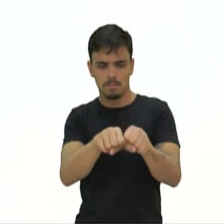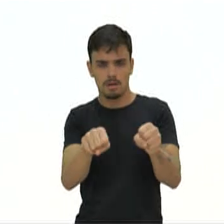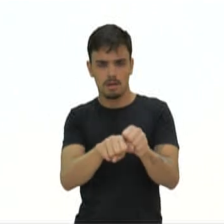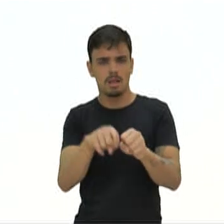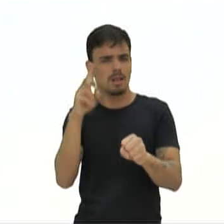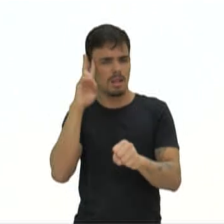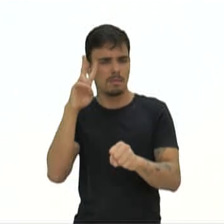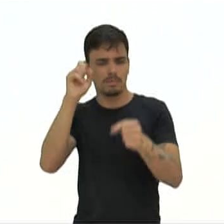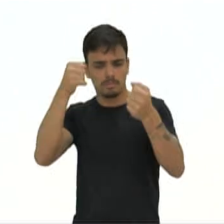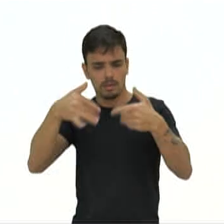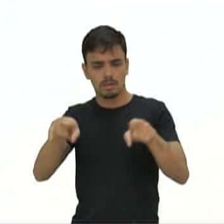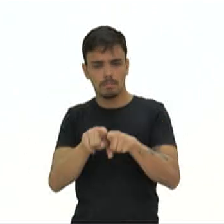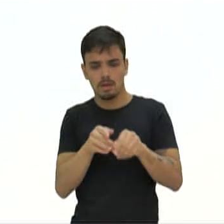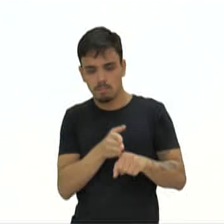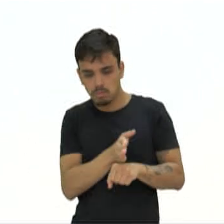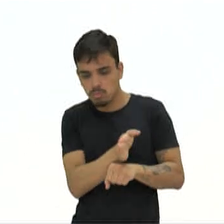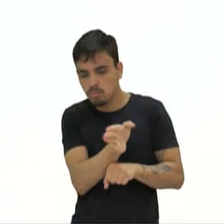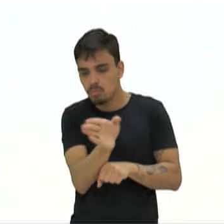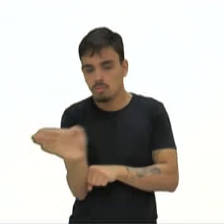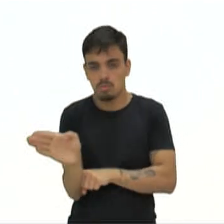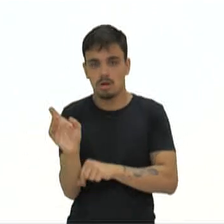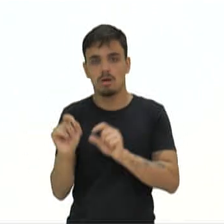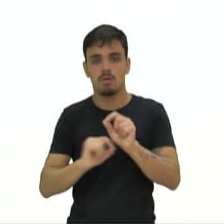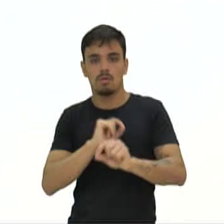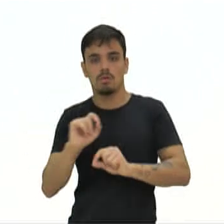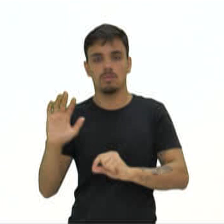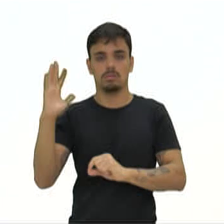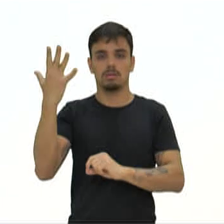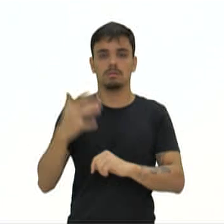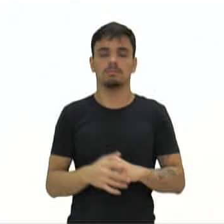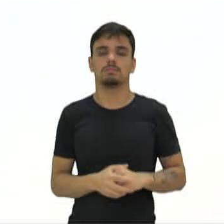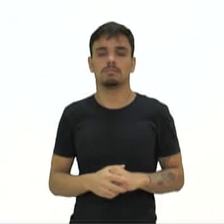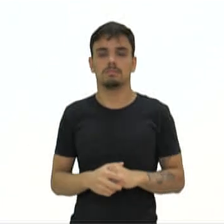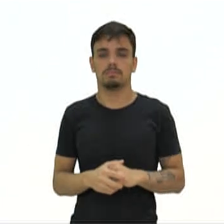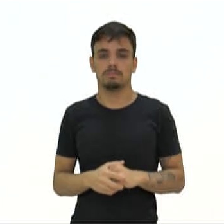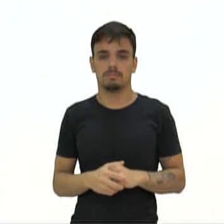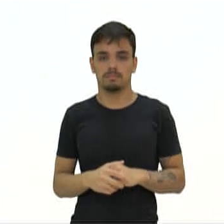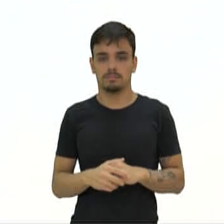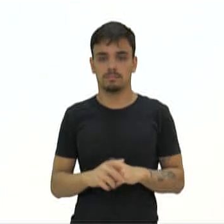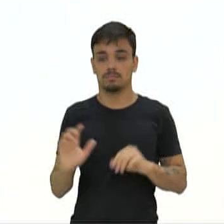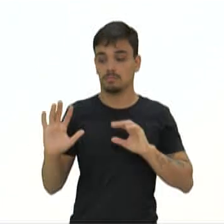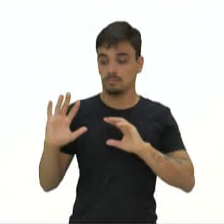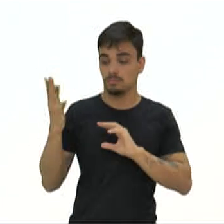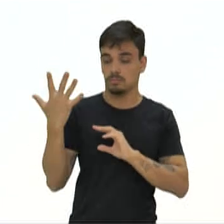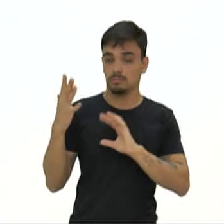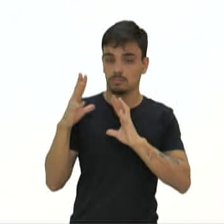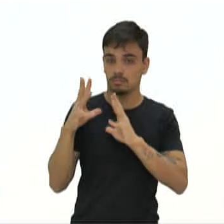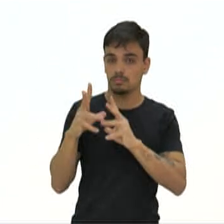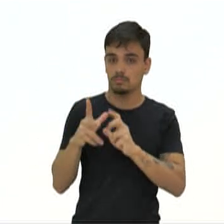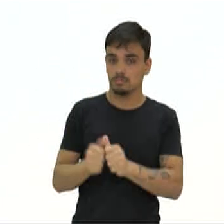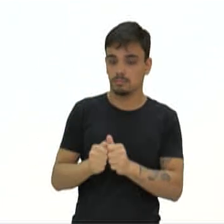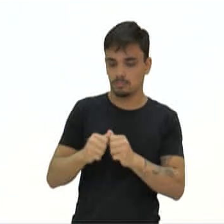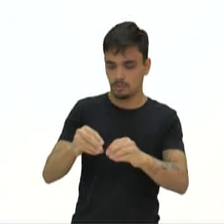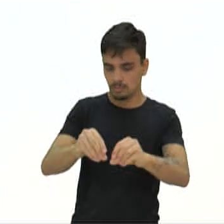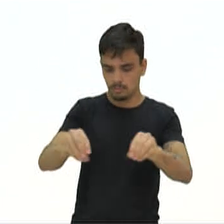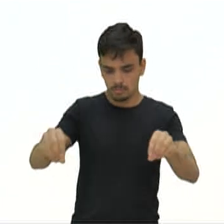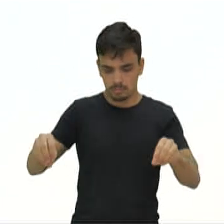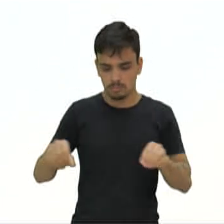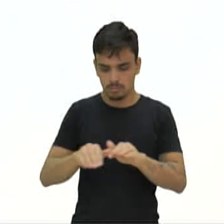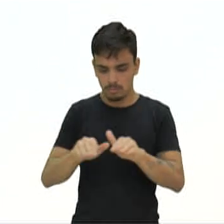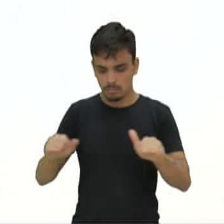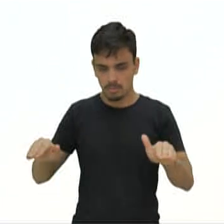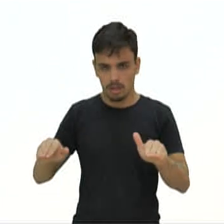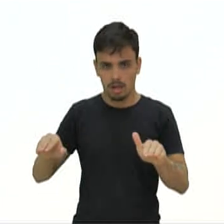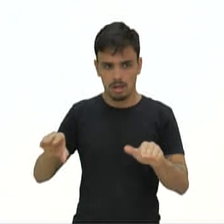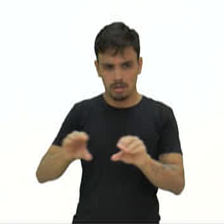nível que eu mostrei antes para você? Acontece o quê? Acontece de todo o solo, a parte fértil,